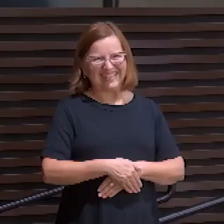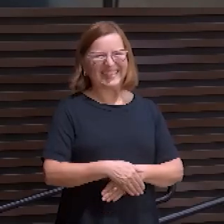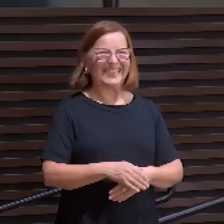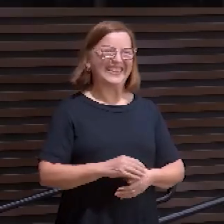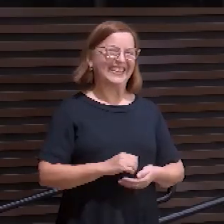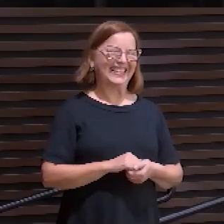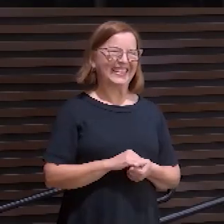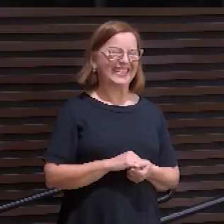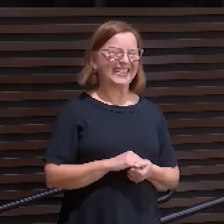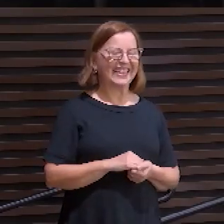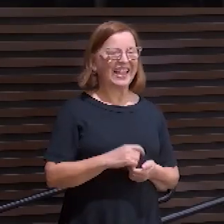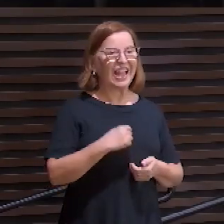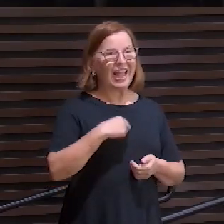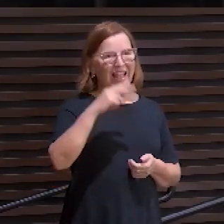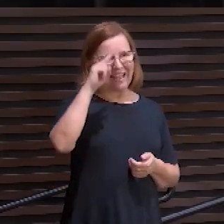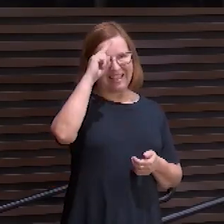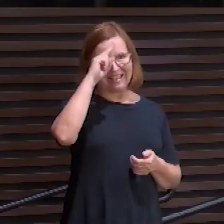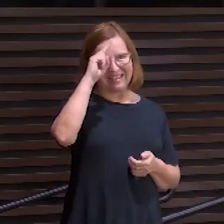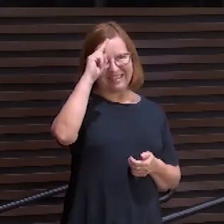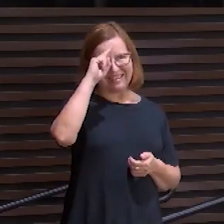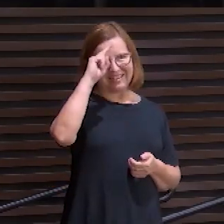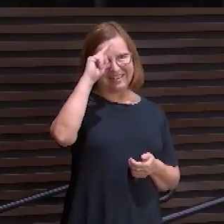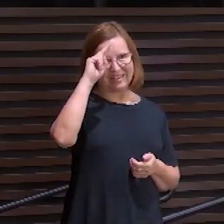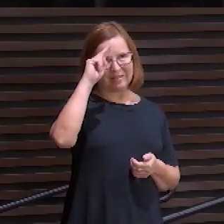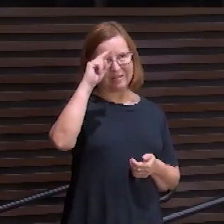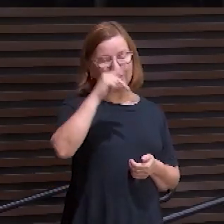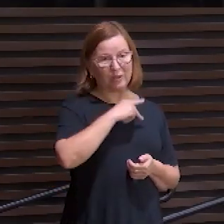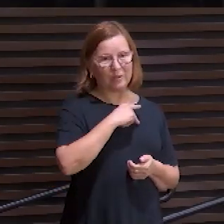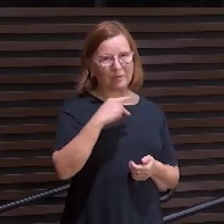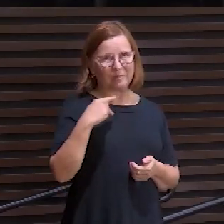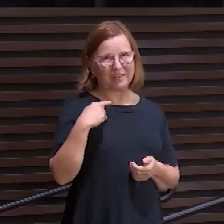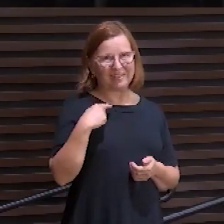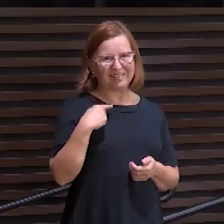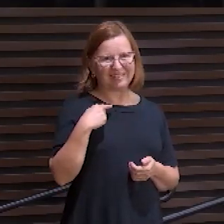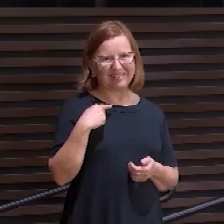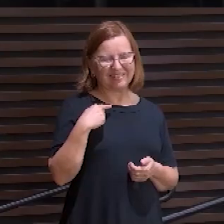Eu me lembro do pastor